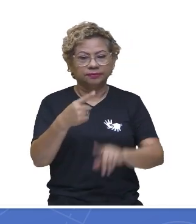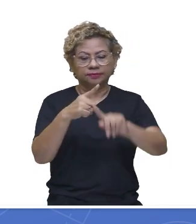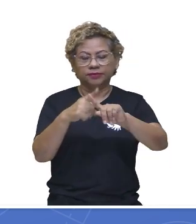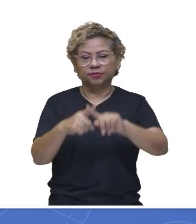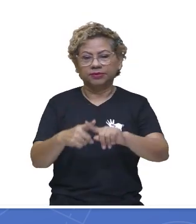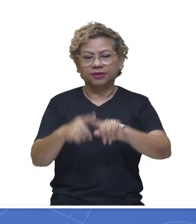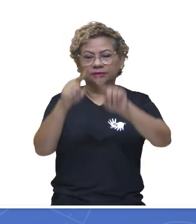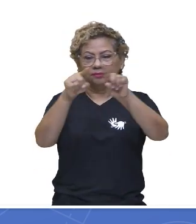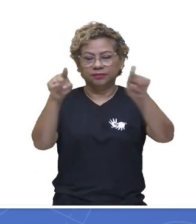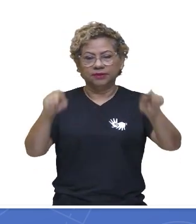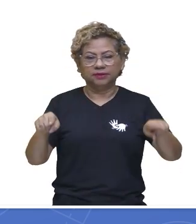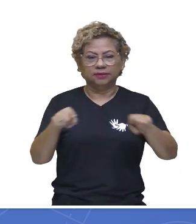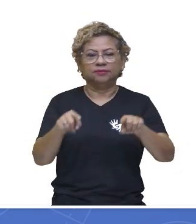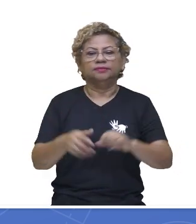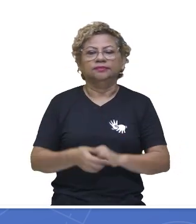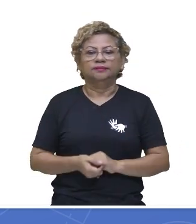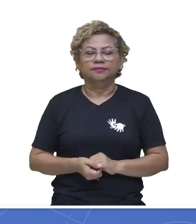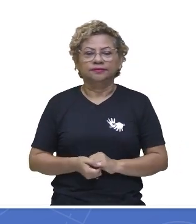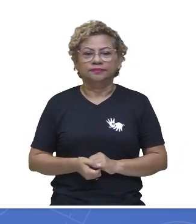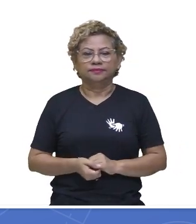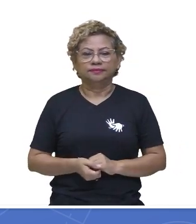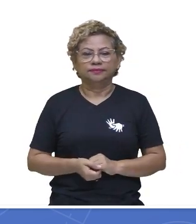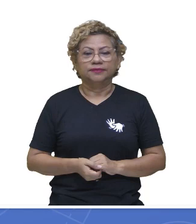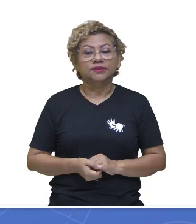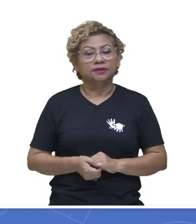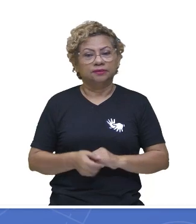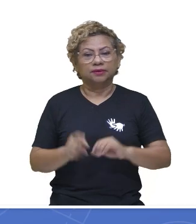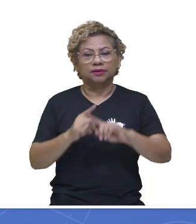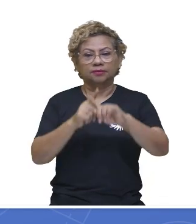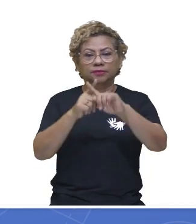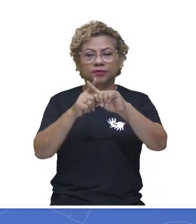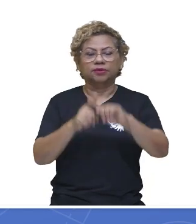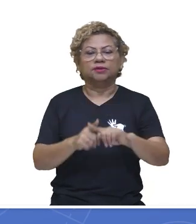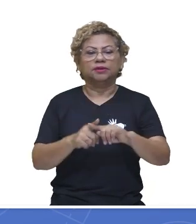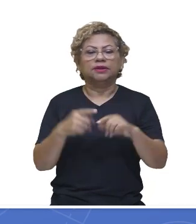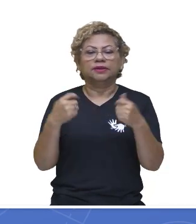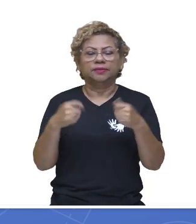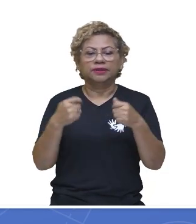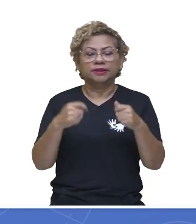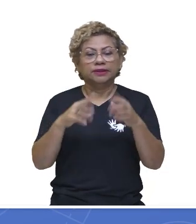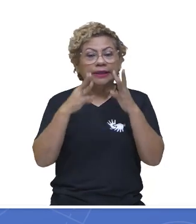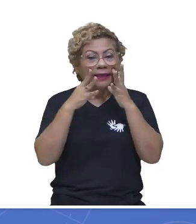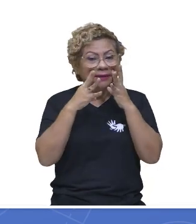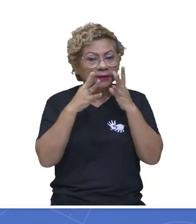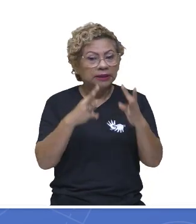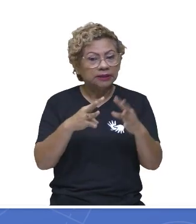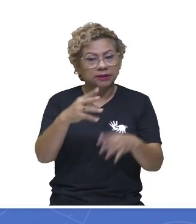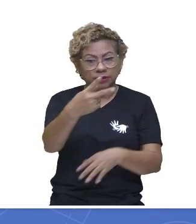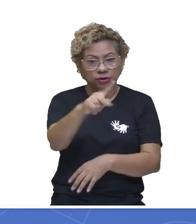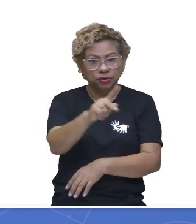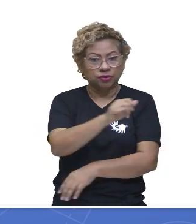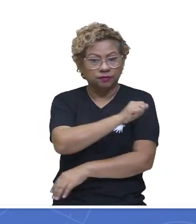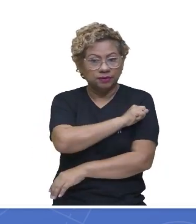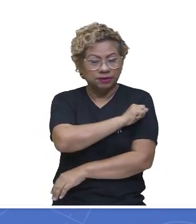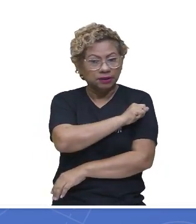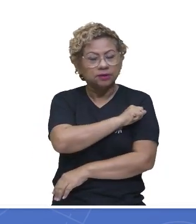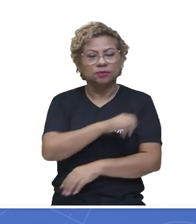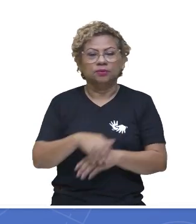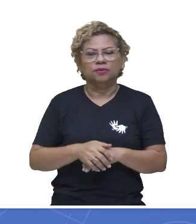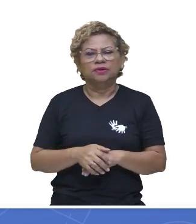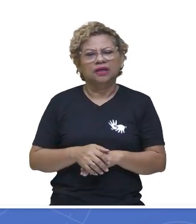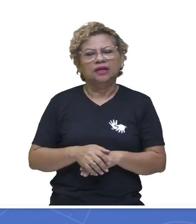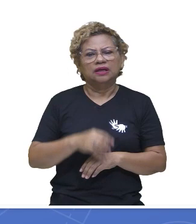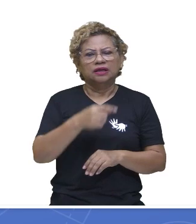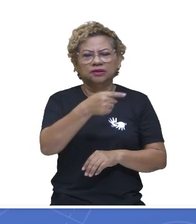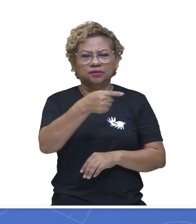matrizes, tá? A multiplicação de matrizes, ela precisa de um pouco mais de atenção de você, tá? A adição e subtração é